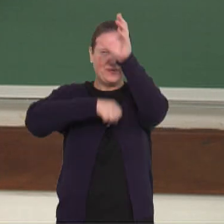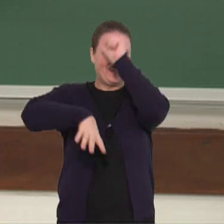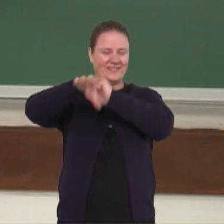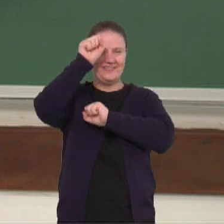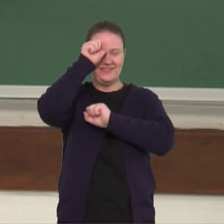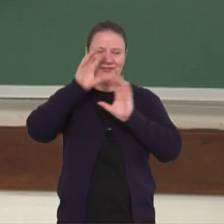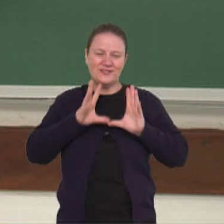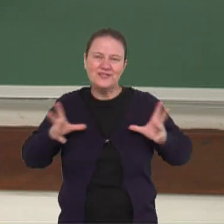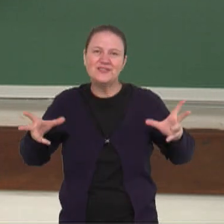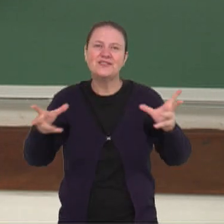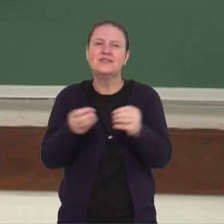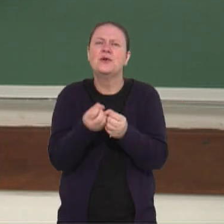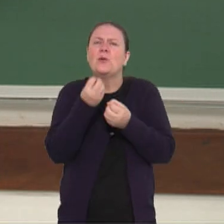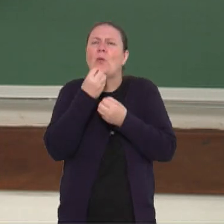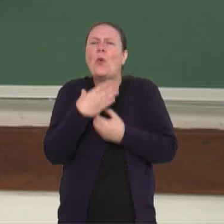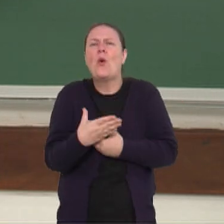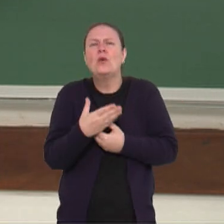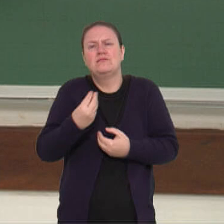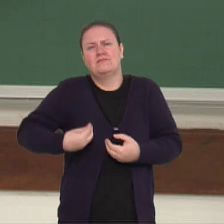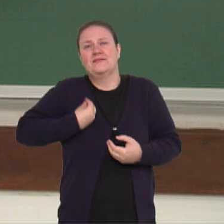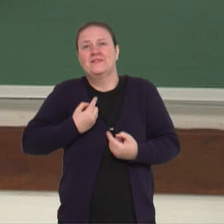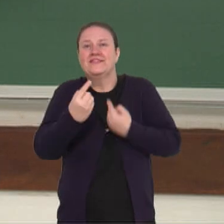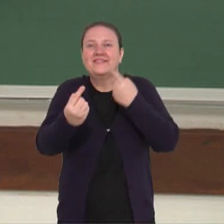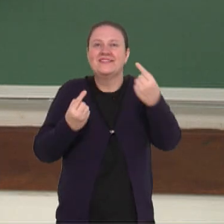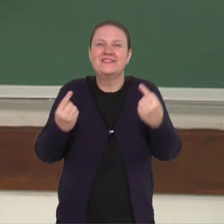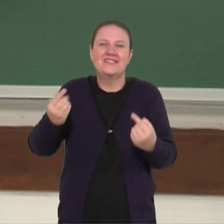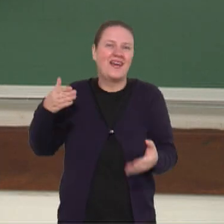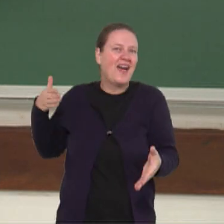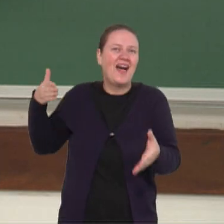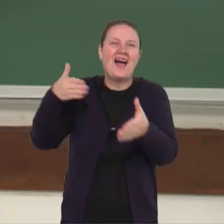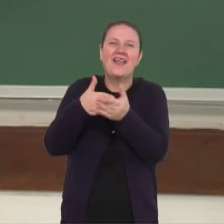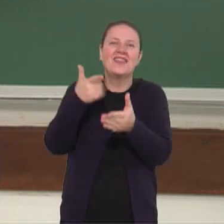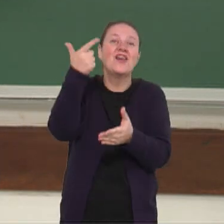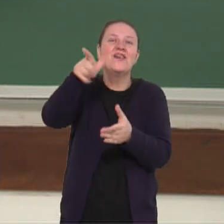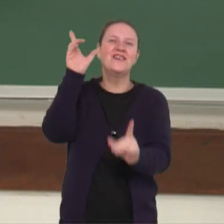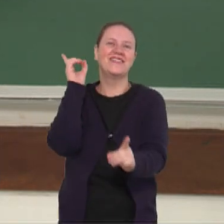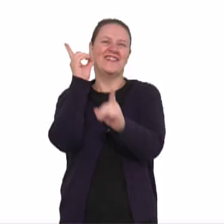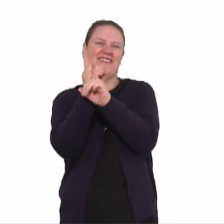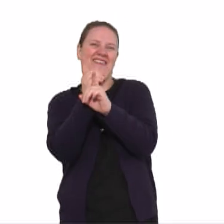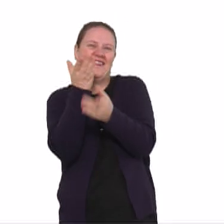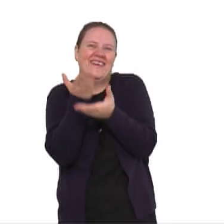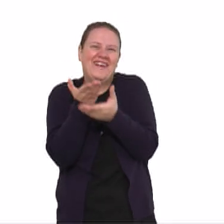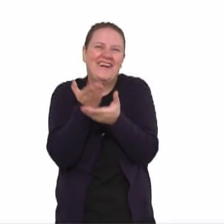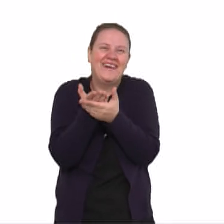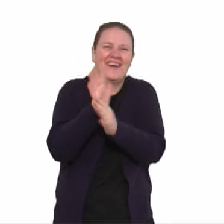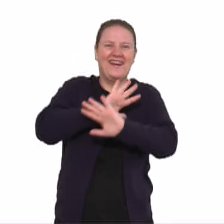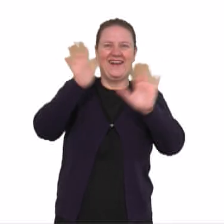bom para vocês e até a próxima. See you next class!